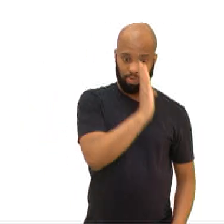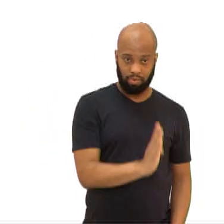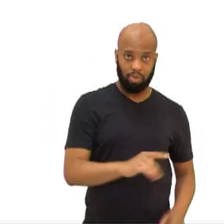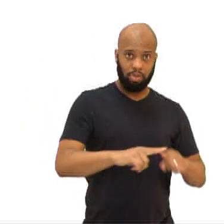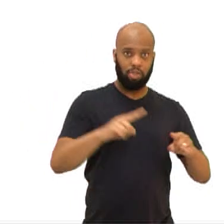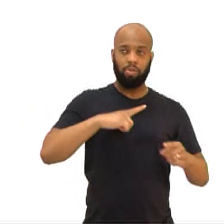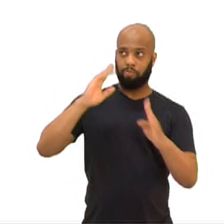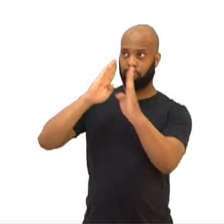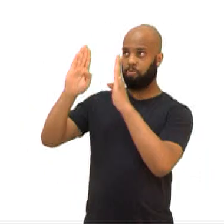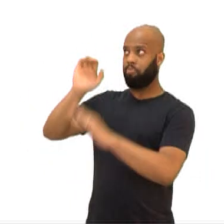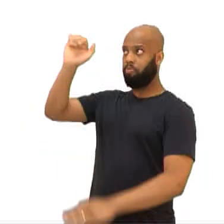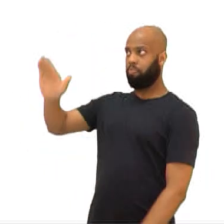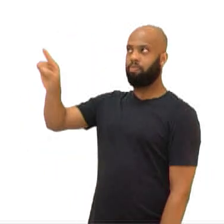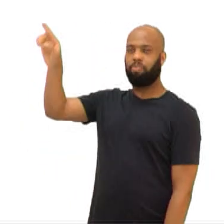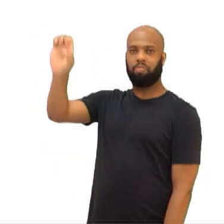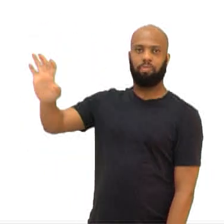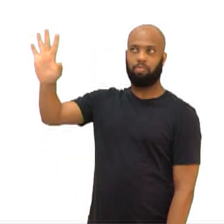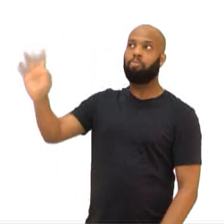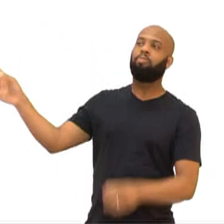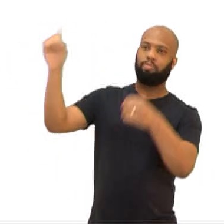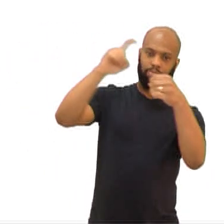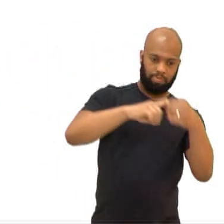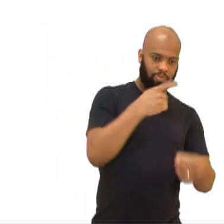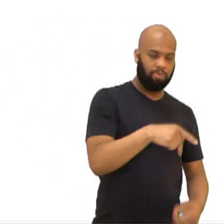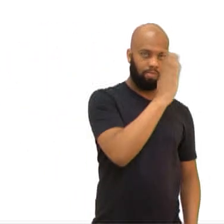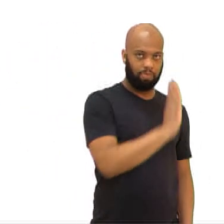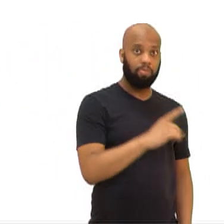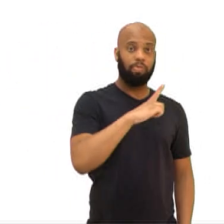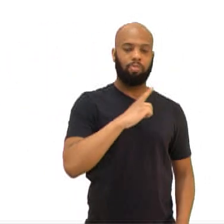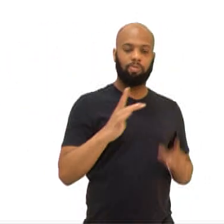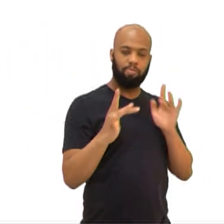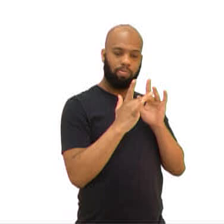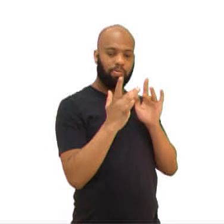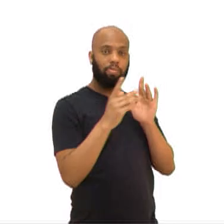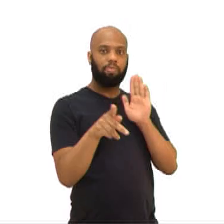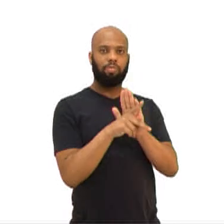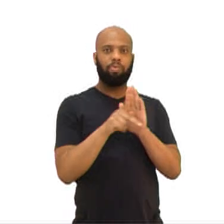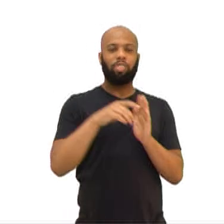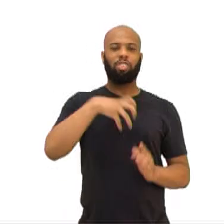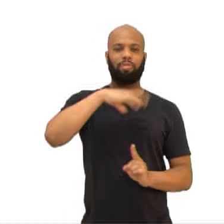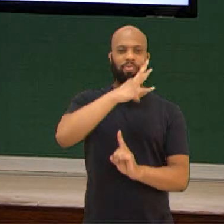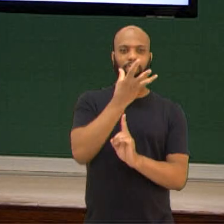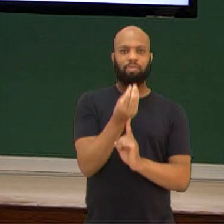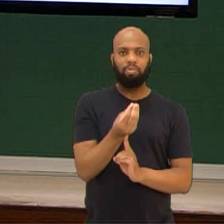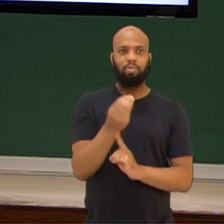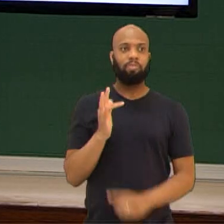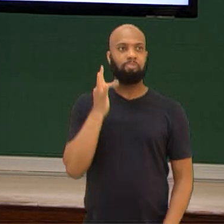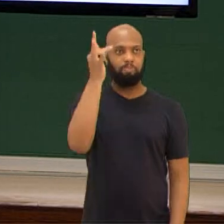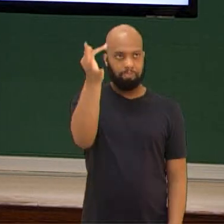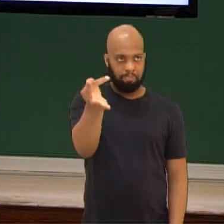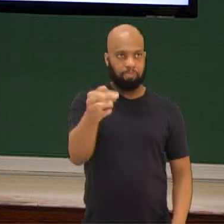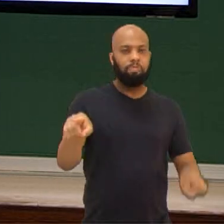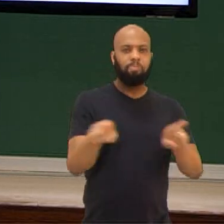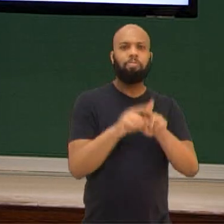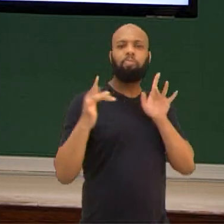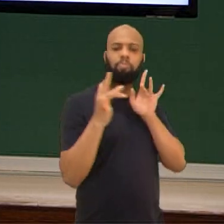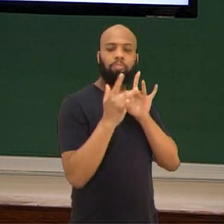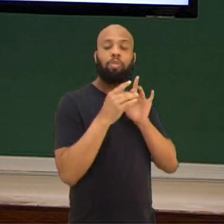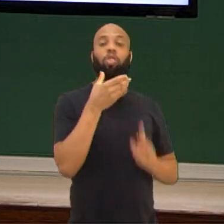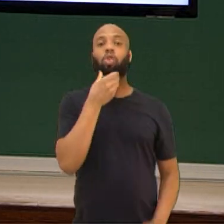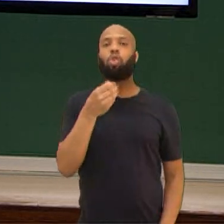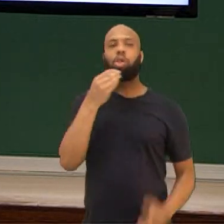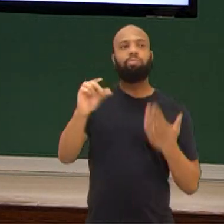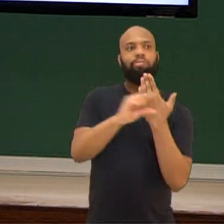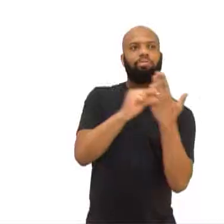um período na Europa. Ele teve contato com o futurismo e com o Marinetti, um dos criadores do futurismo. Ele até falou uma